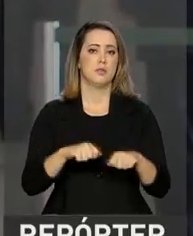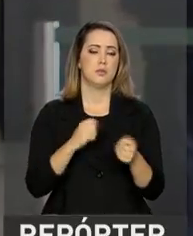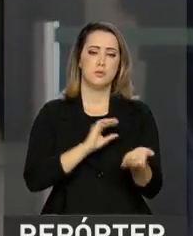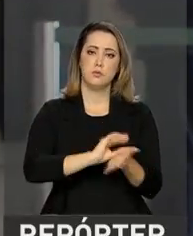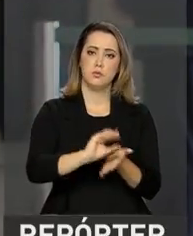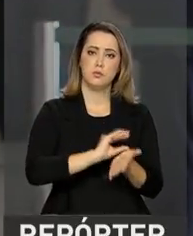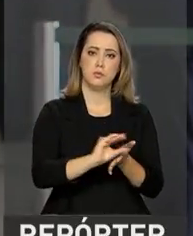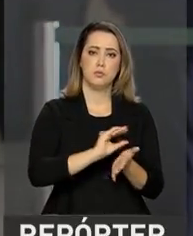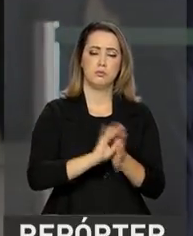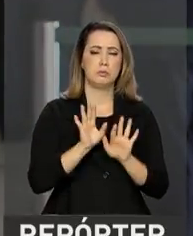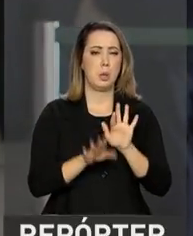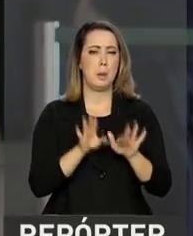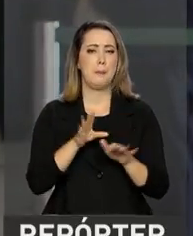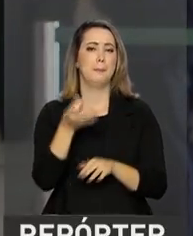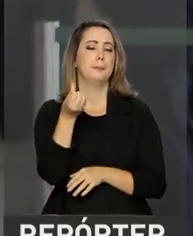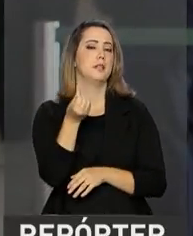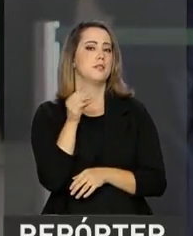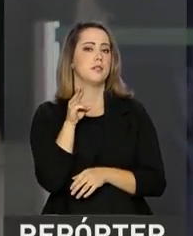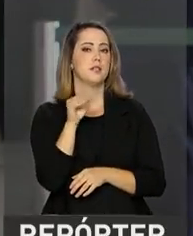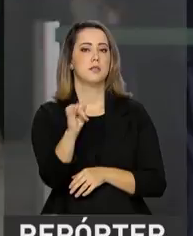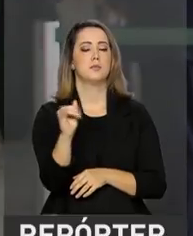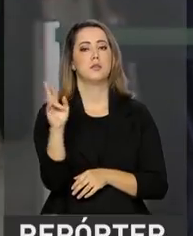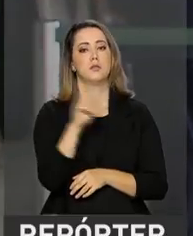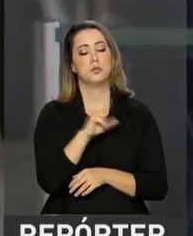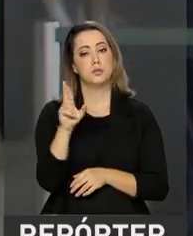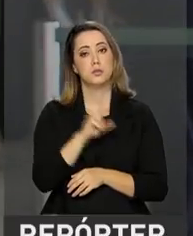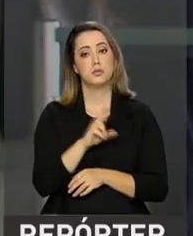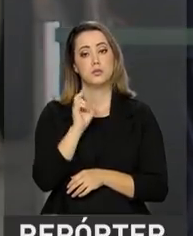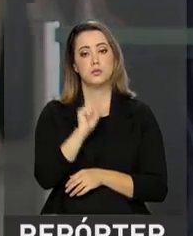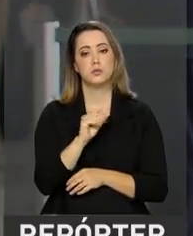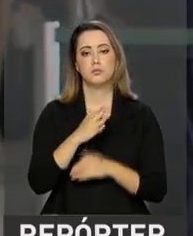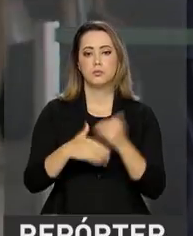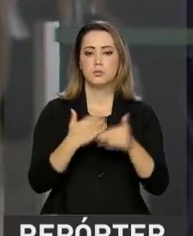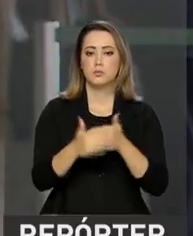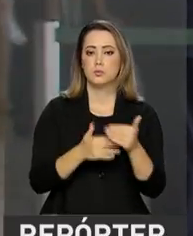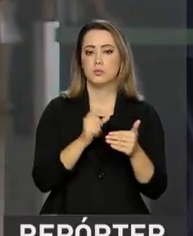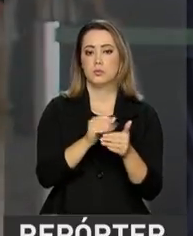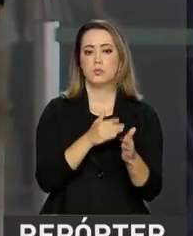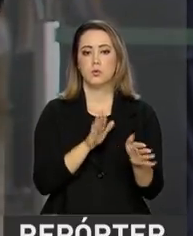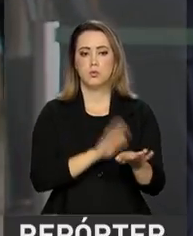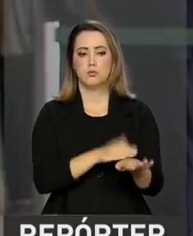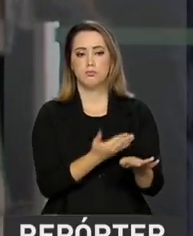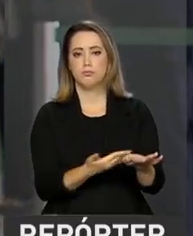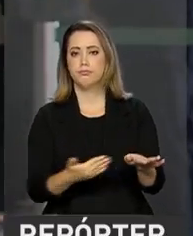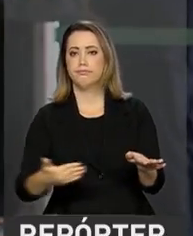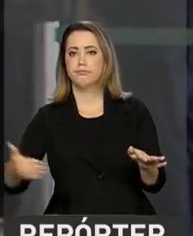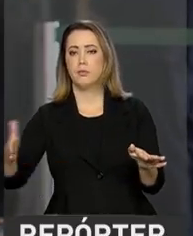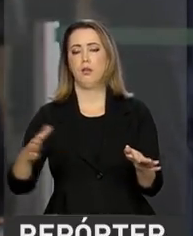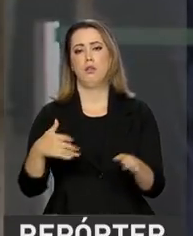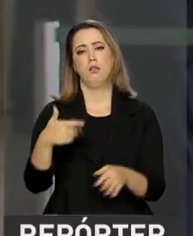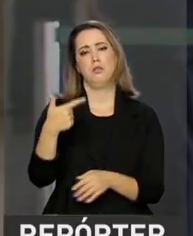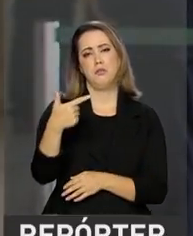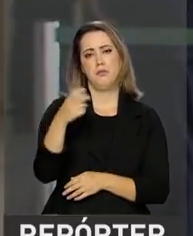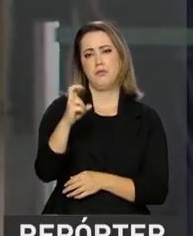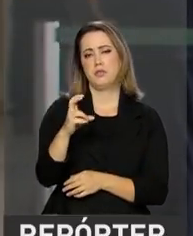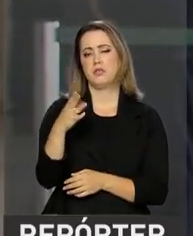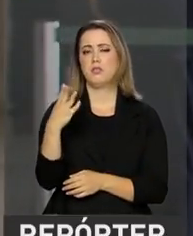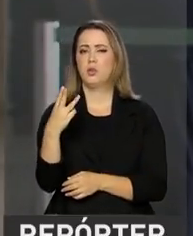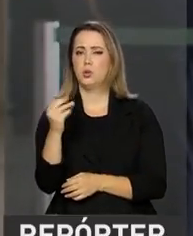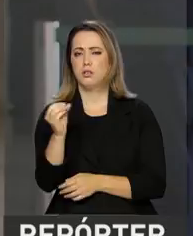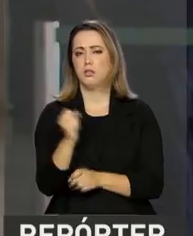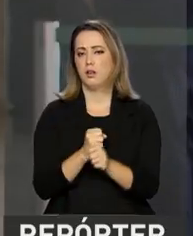da ordem de 6 bilhões de reais durante esse período de concessão investimentos por exemplo